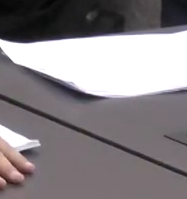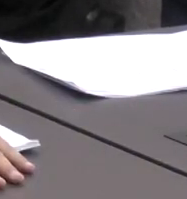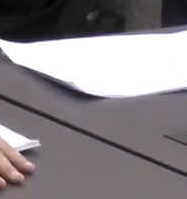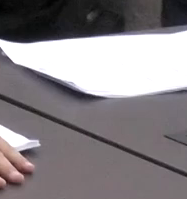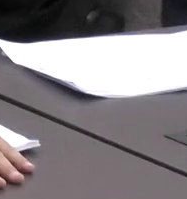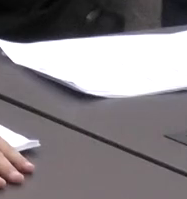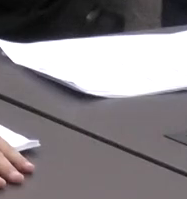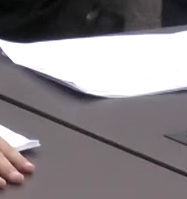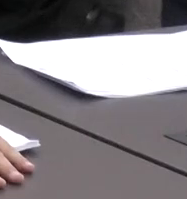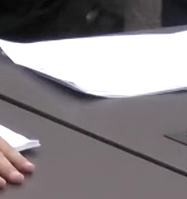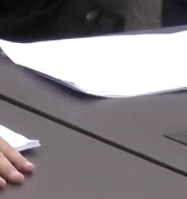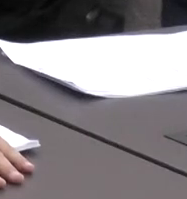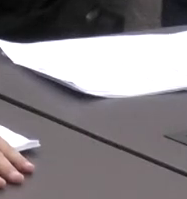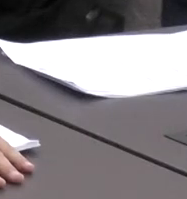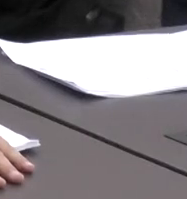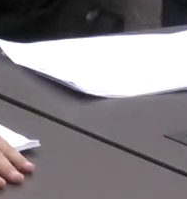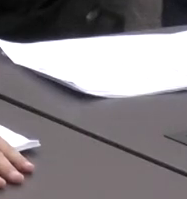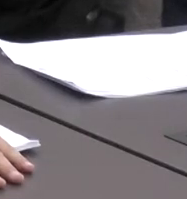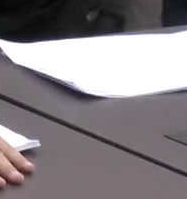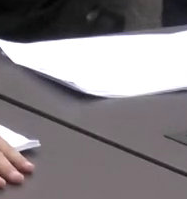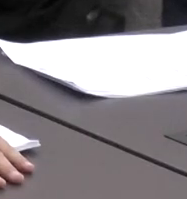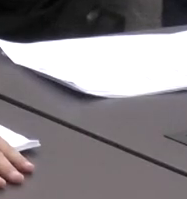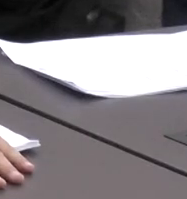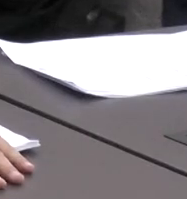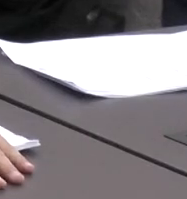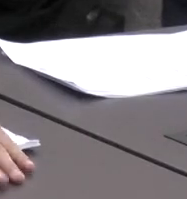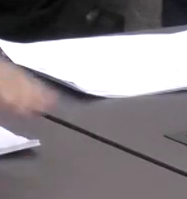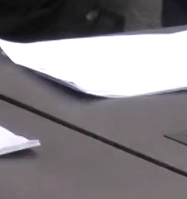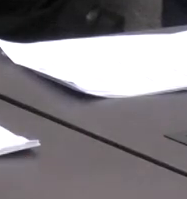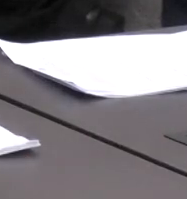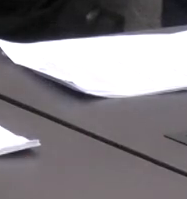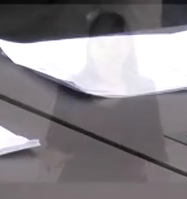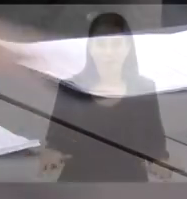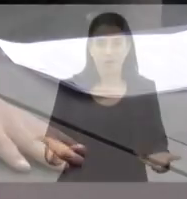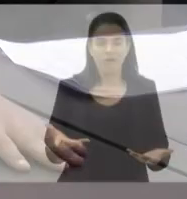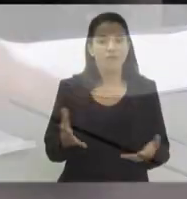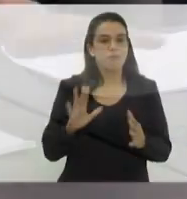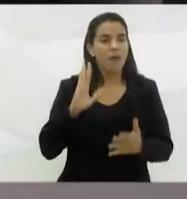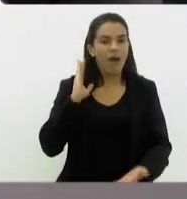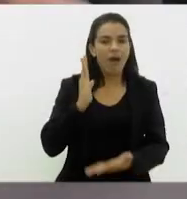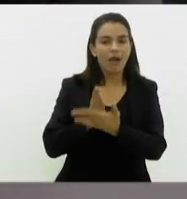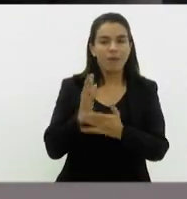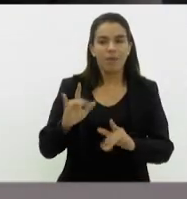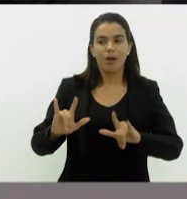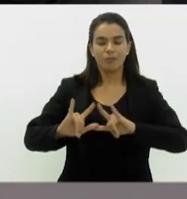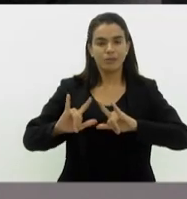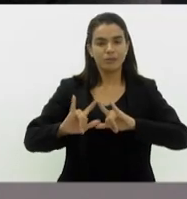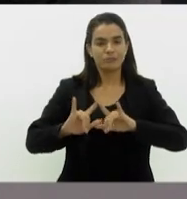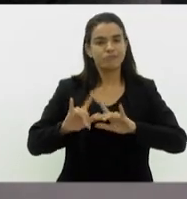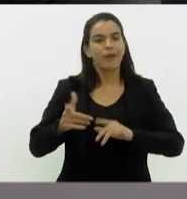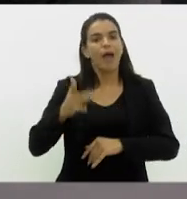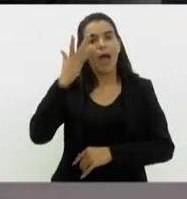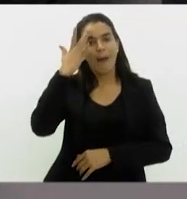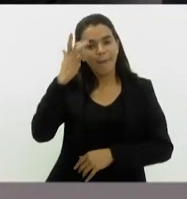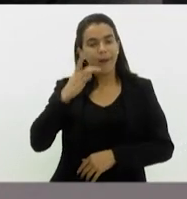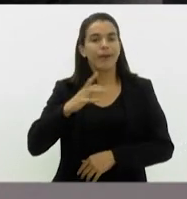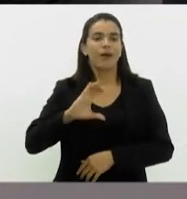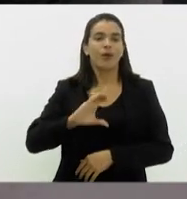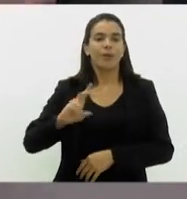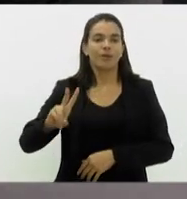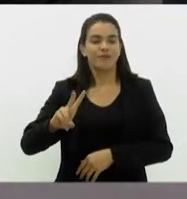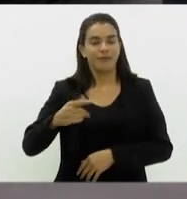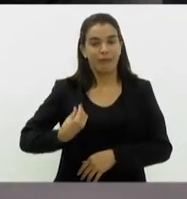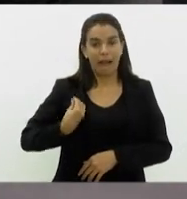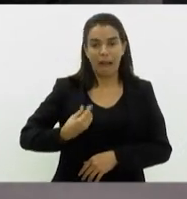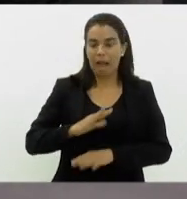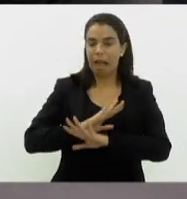perfeito é isso que tá acontecendo no nosso estado Vamos acabar com a melícia de fulano acabou o comando vermelho foi lá no outro dia o comando vermelho que tá lá aí